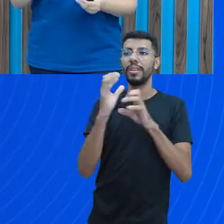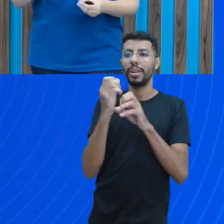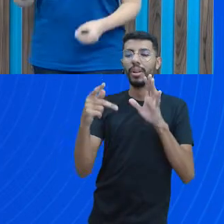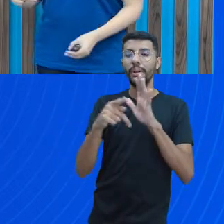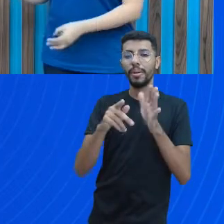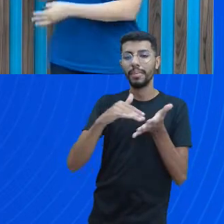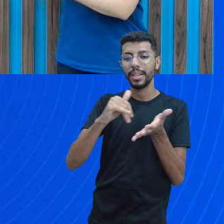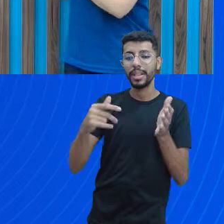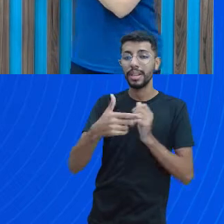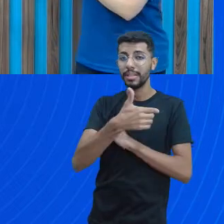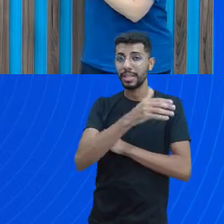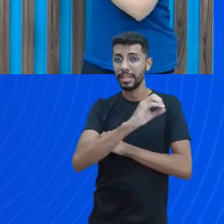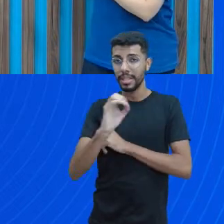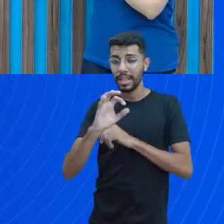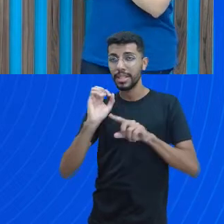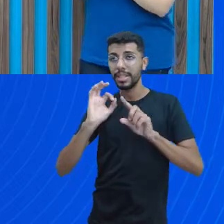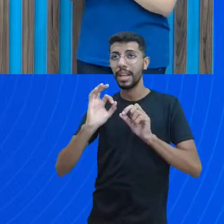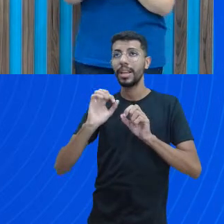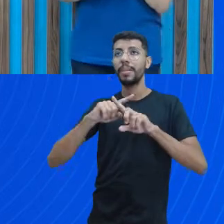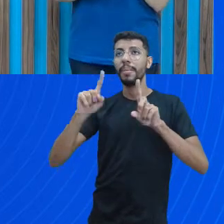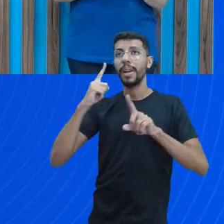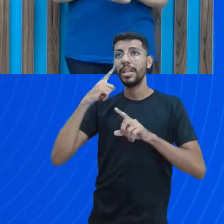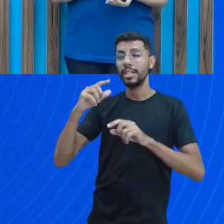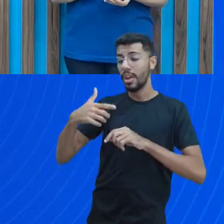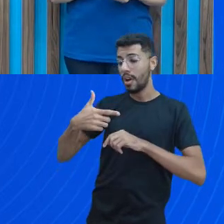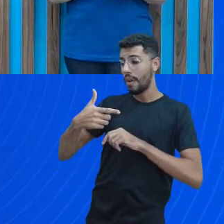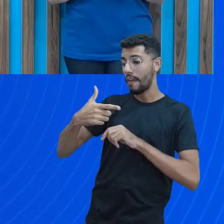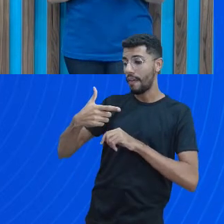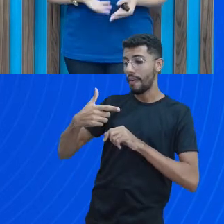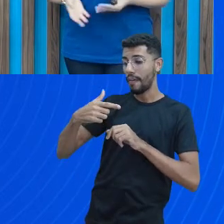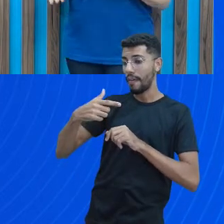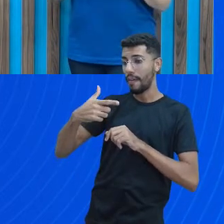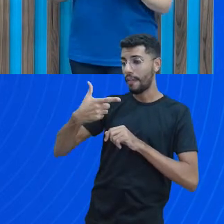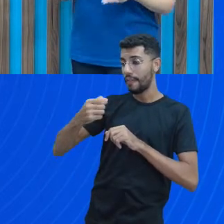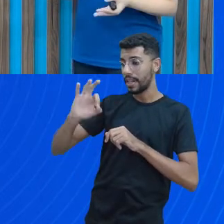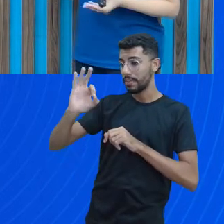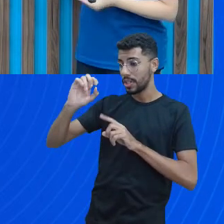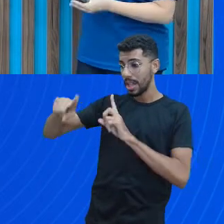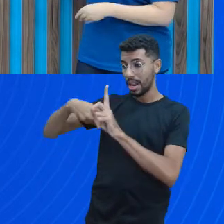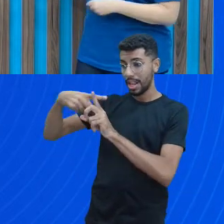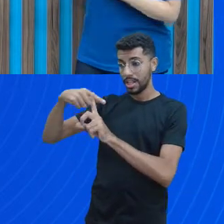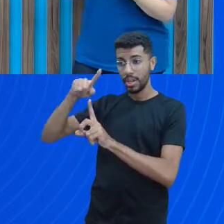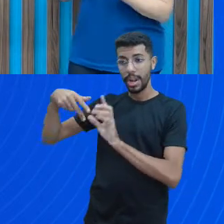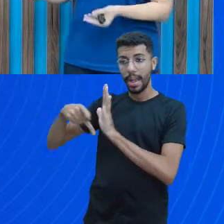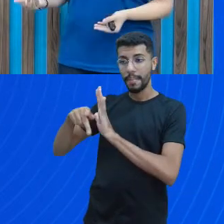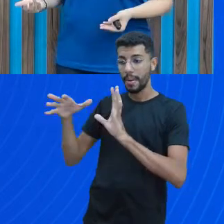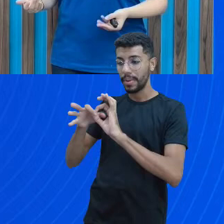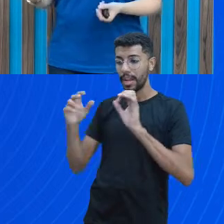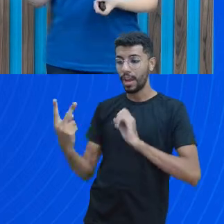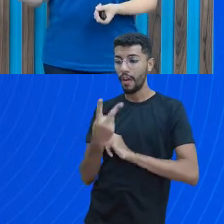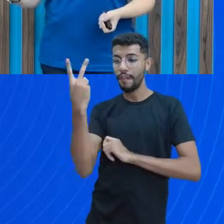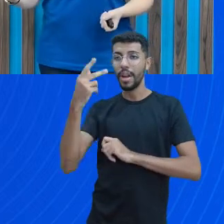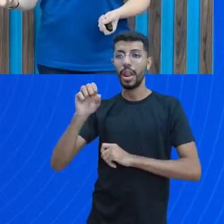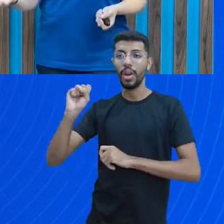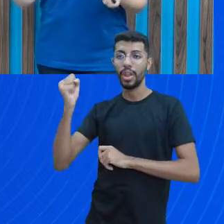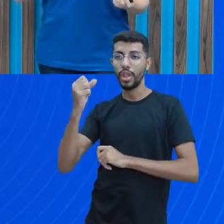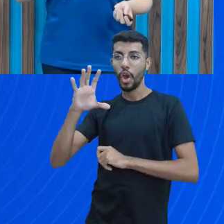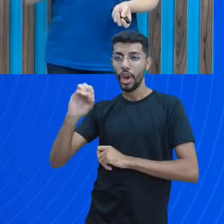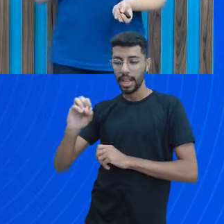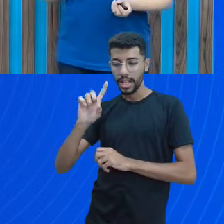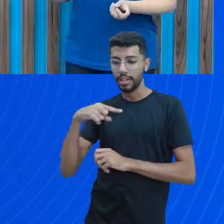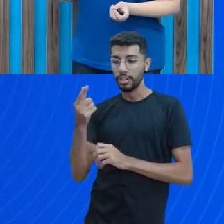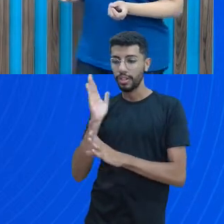do 100, mas o 20% para ser adicionado foi calculado de acordo com o valor 80, né? Que a gente tinha